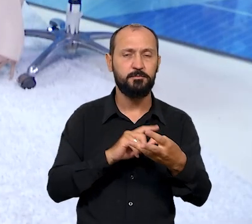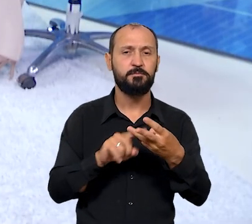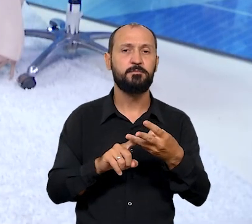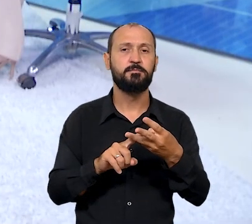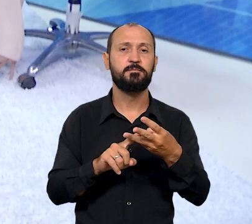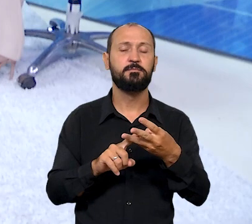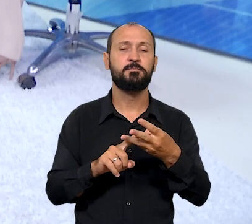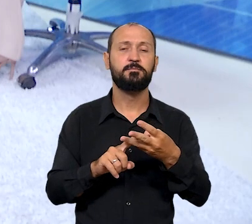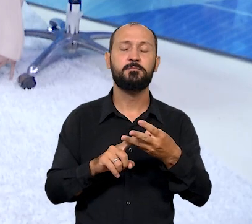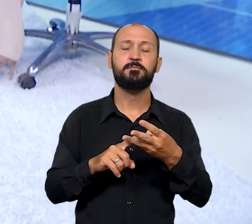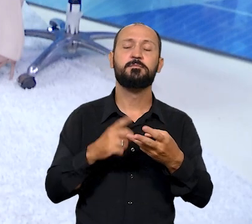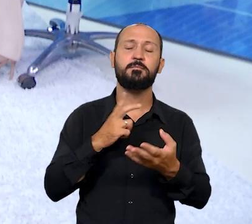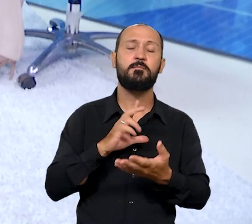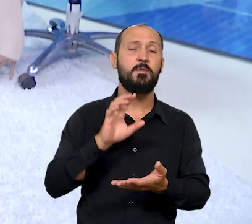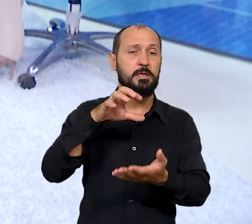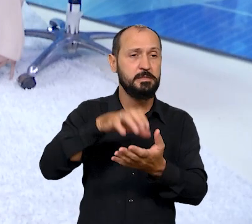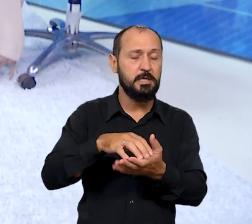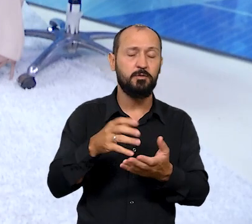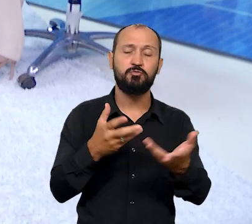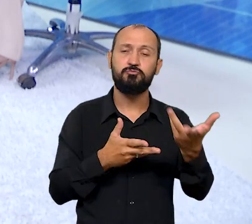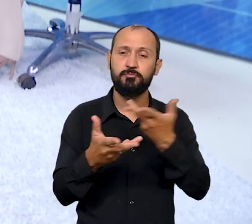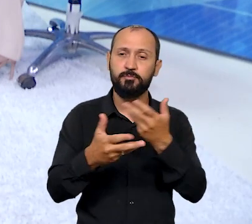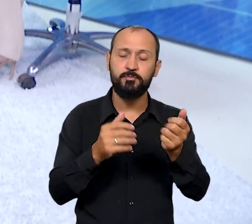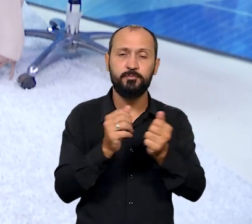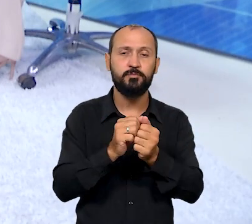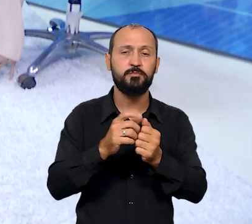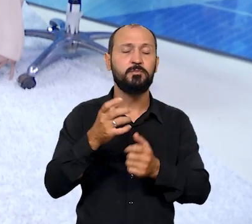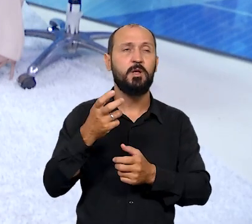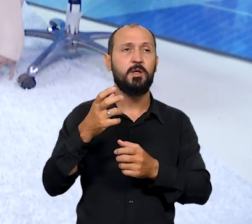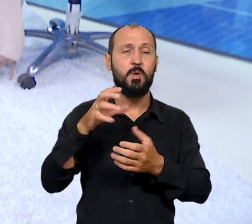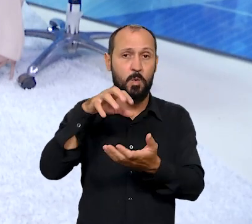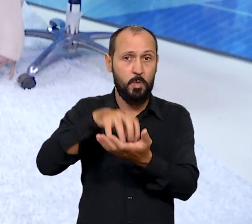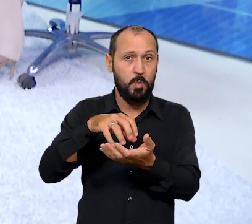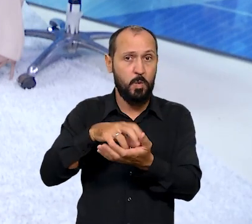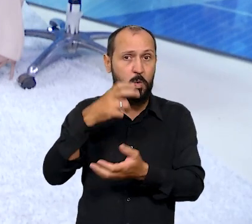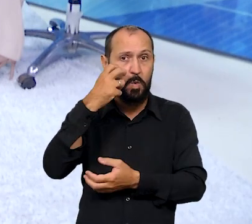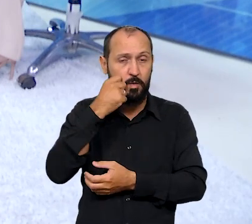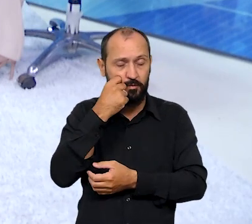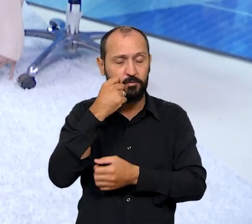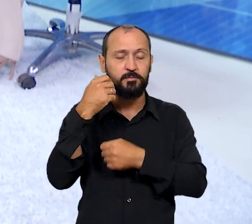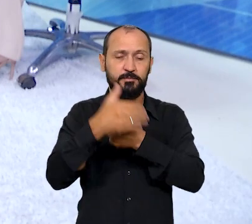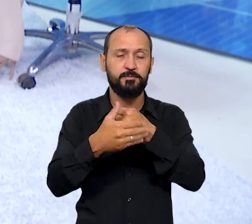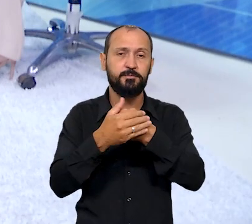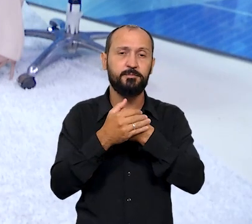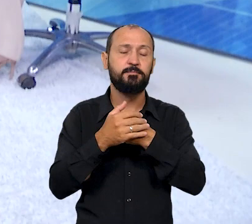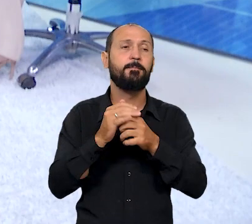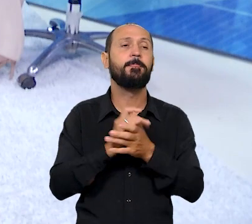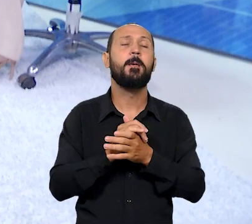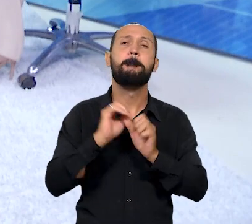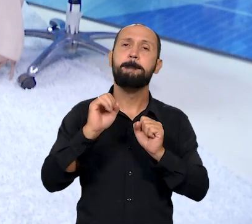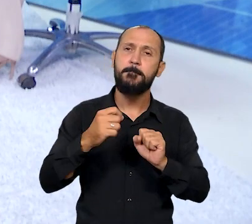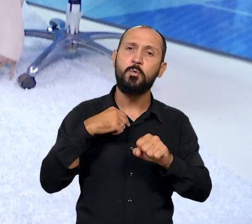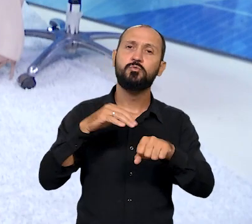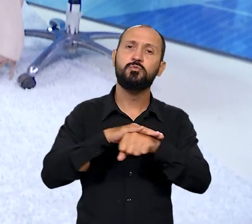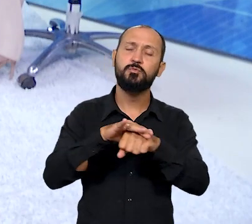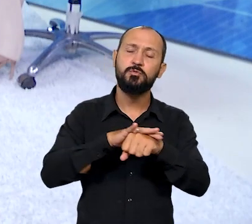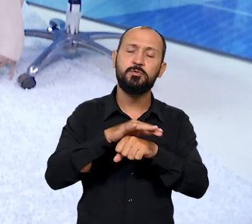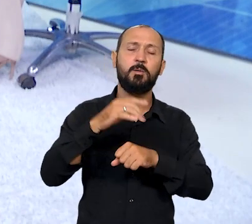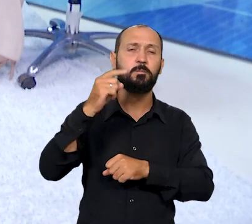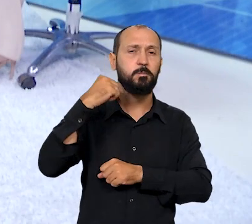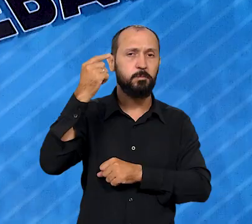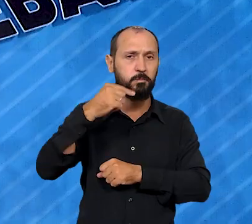Defensoria Pública. A Defensoria Pública tem centro de mediação, tem o Núcleo de Defesa do Consumidor. Posso procurar